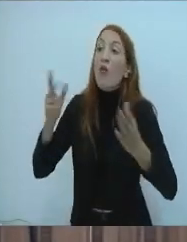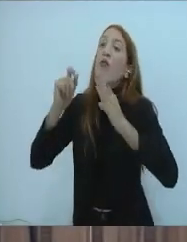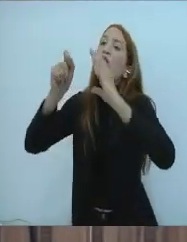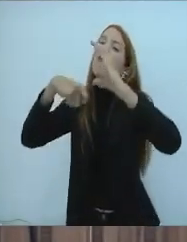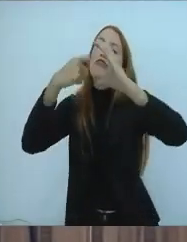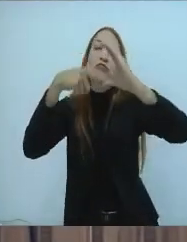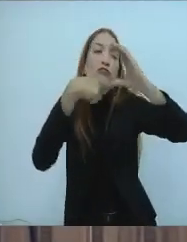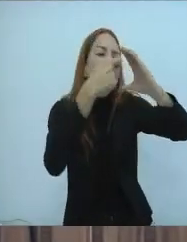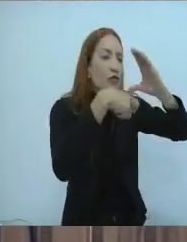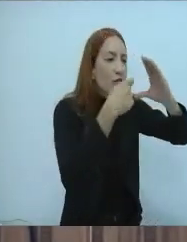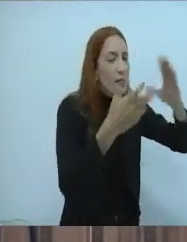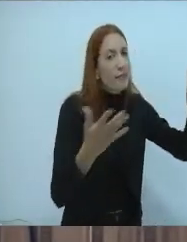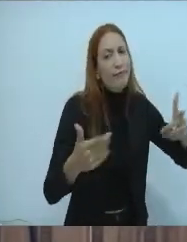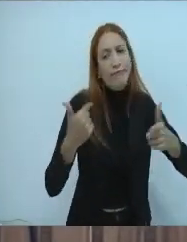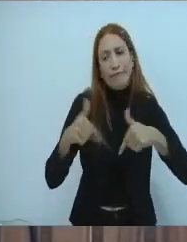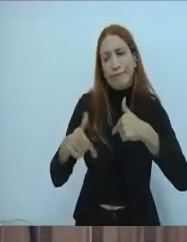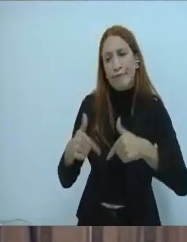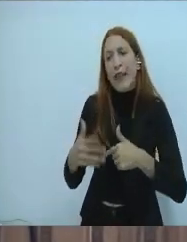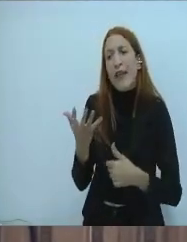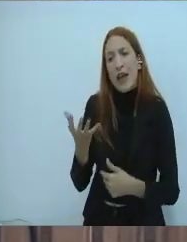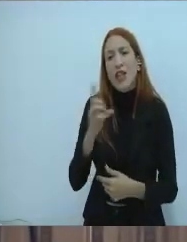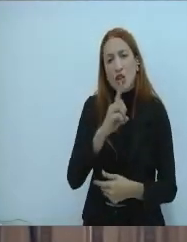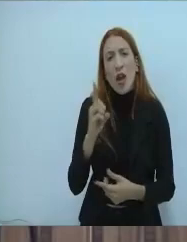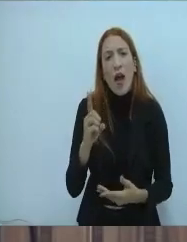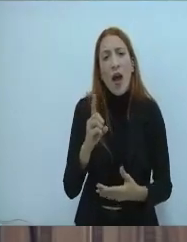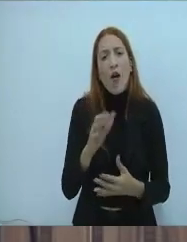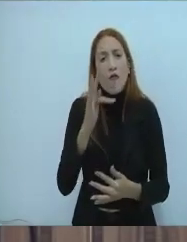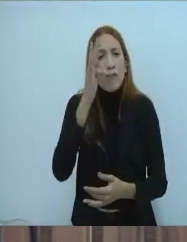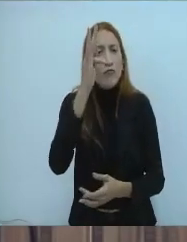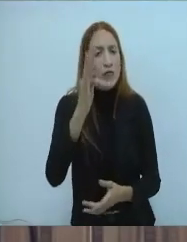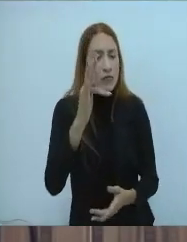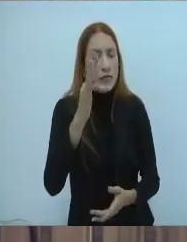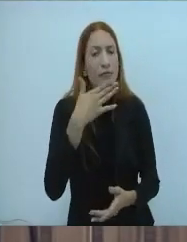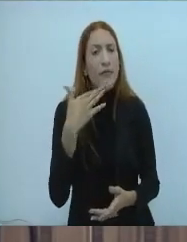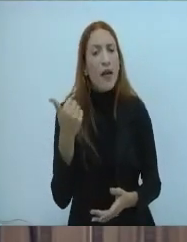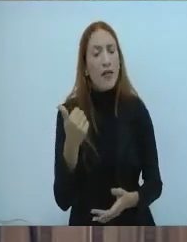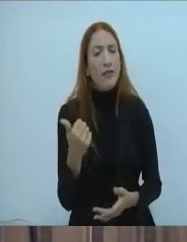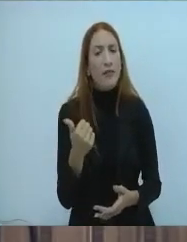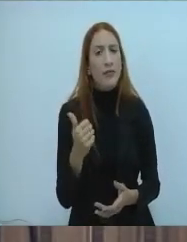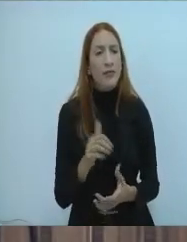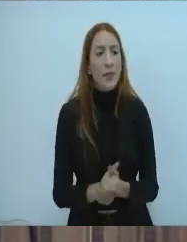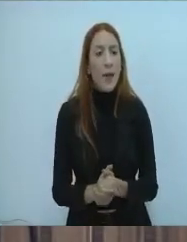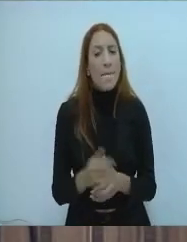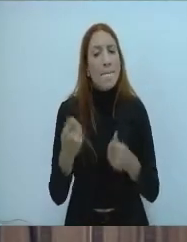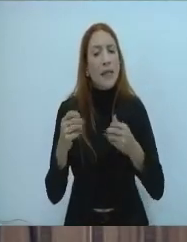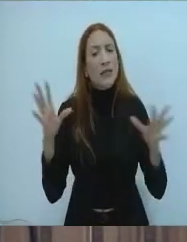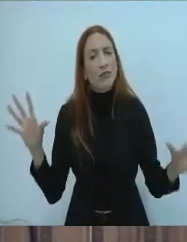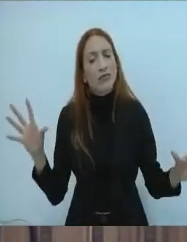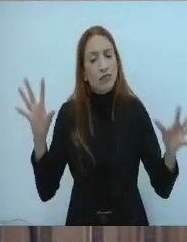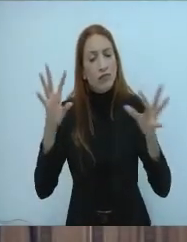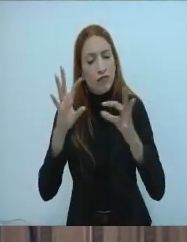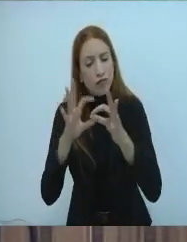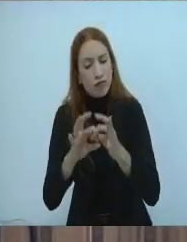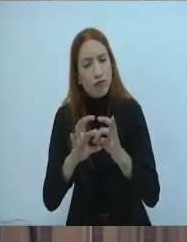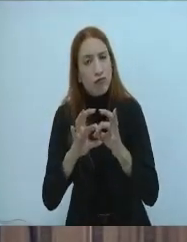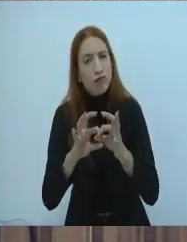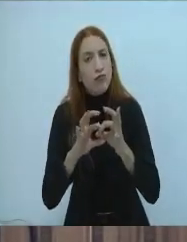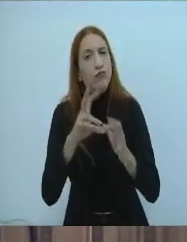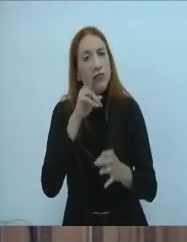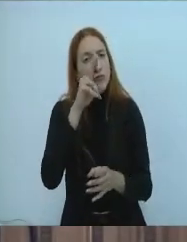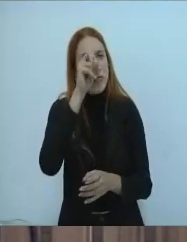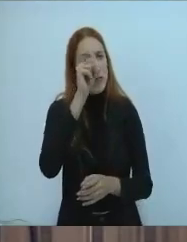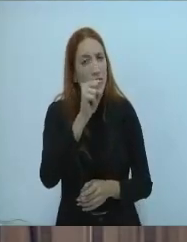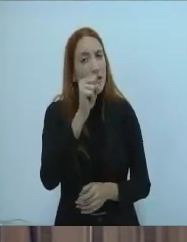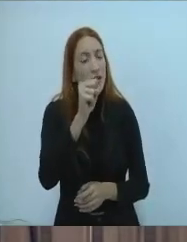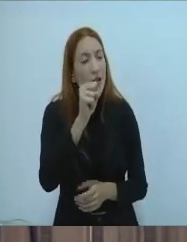esses funcionários trabalhando e buscando dias melhores para saúde pública nós temos que unir forças e